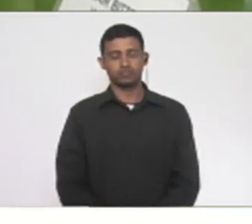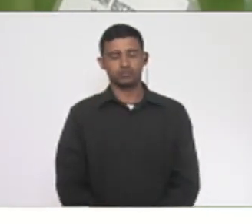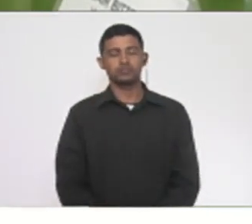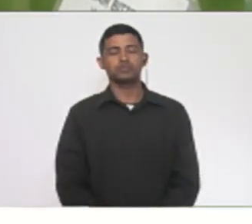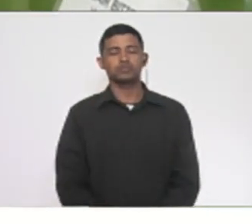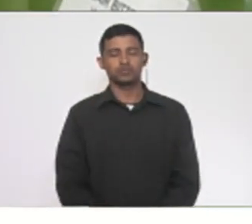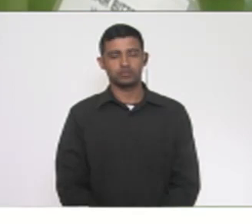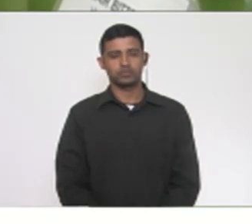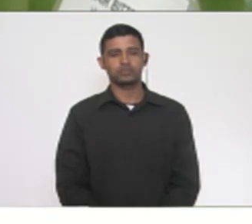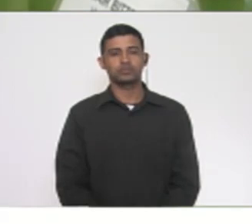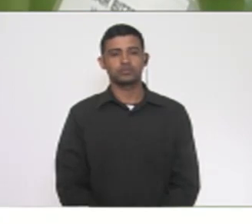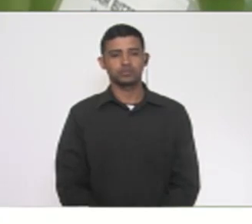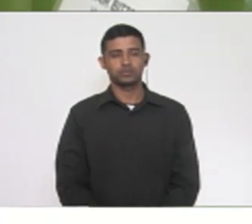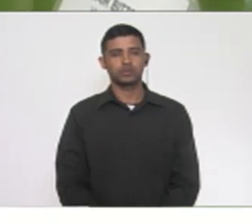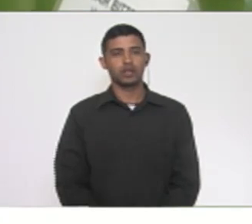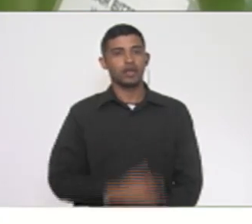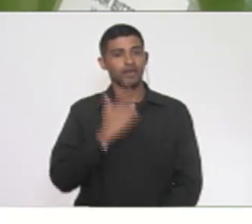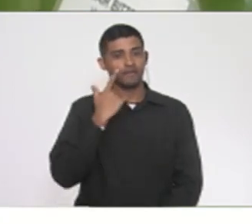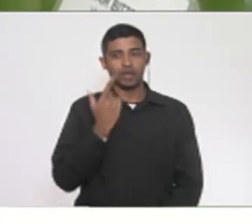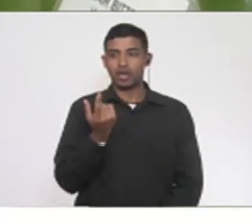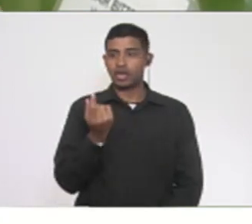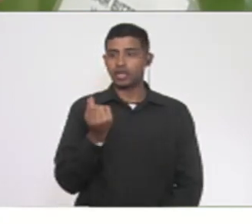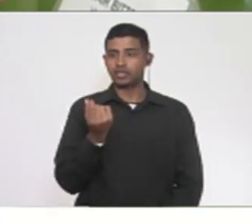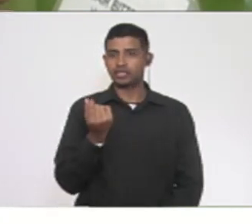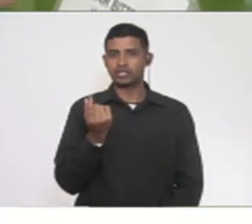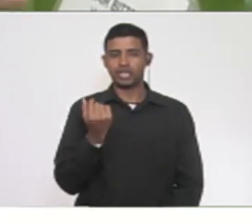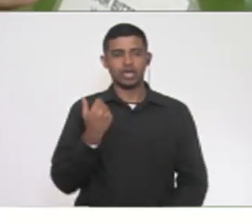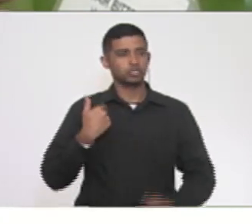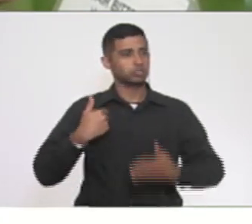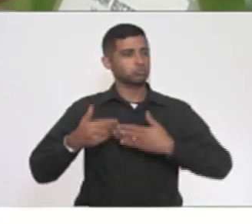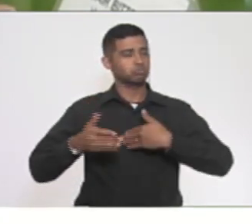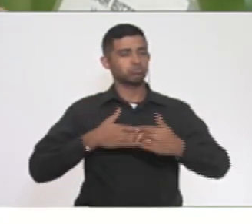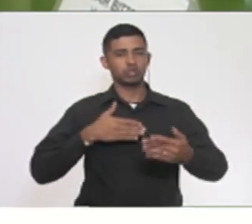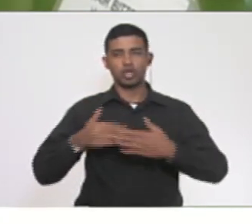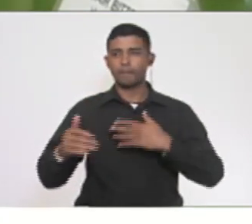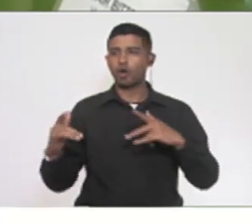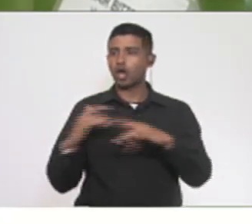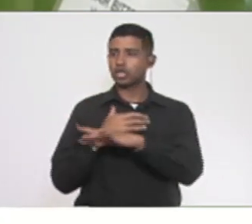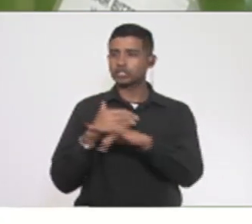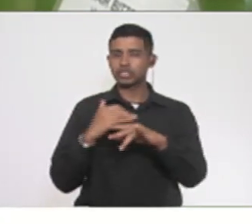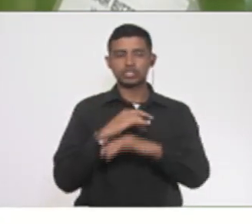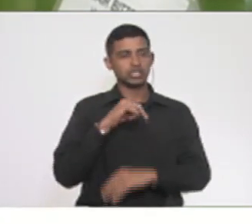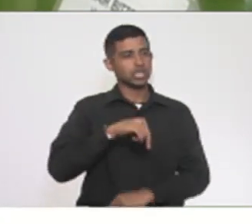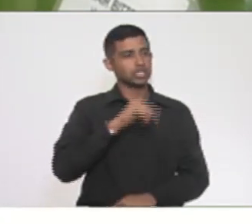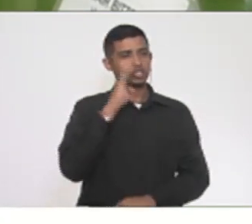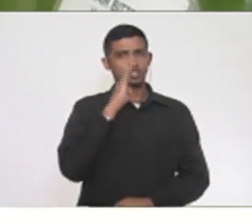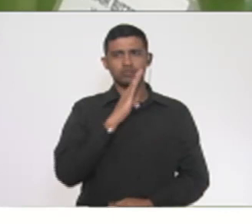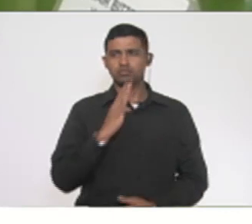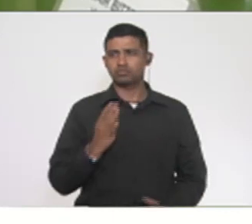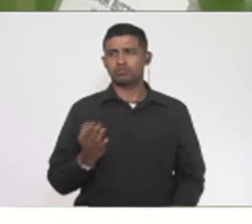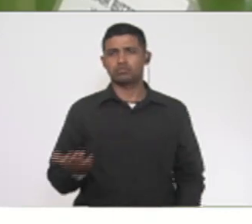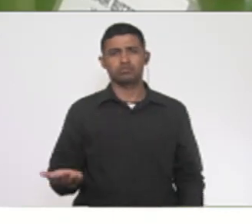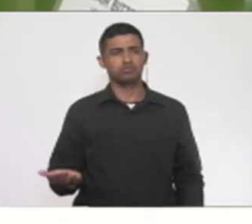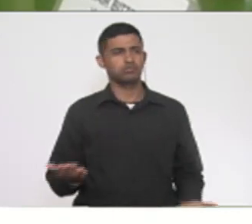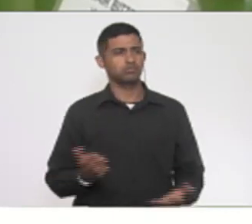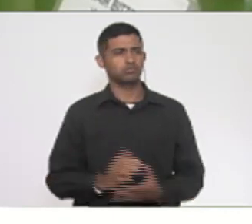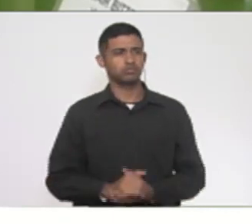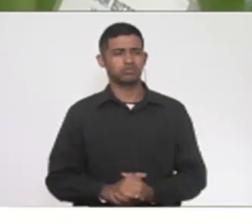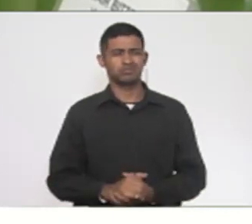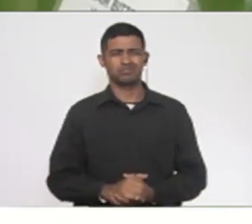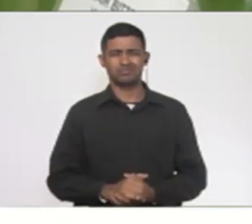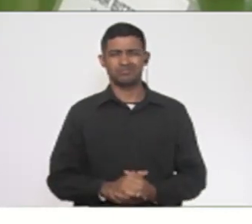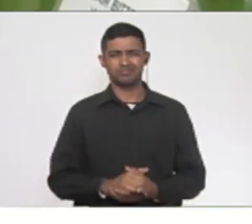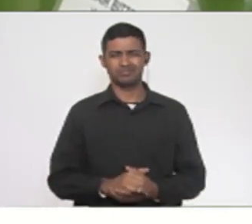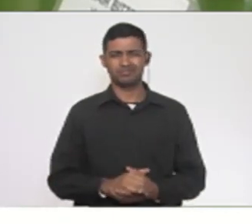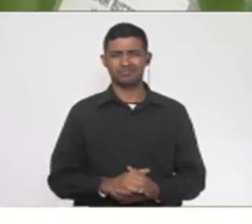não é? A taxa é a mesma para qualquer cidade do nosso país. Quer dizer, é uma coisa